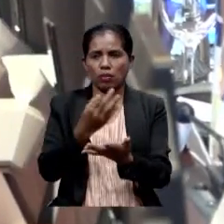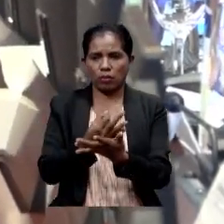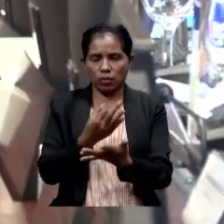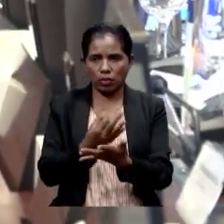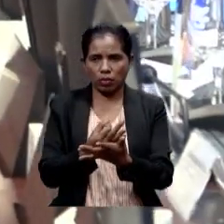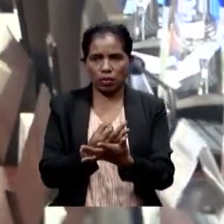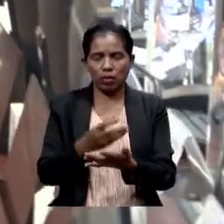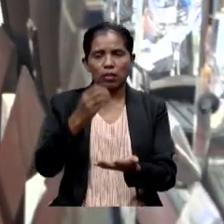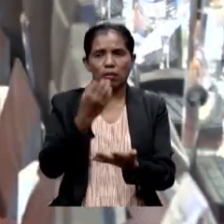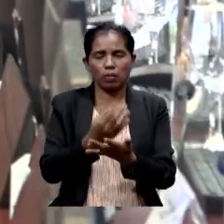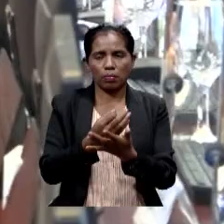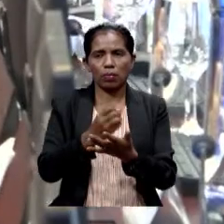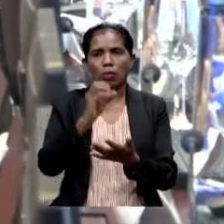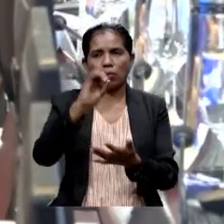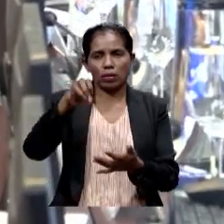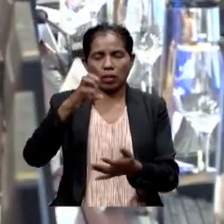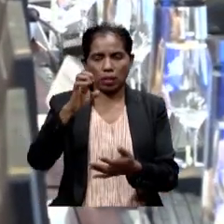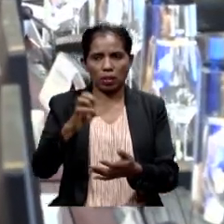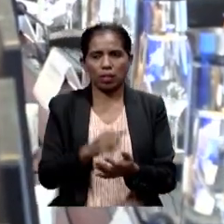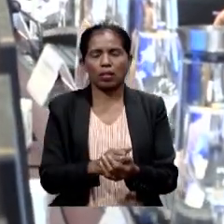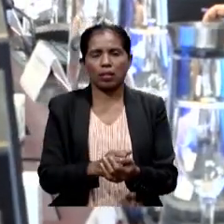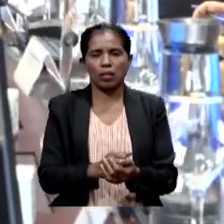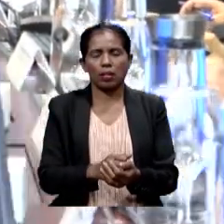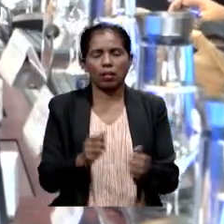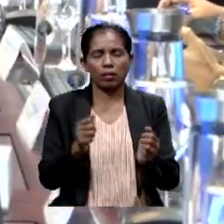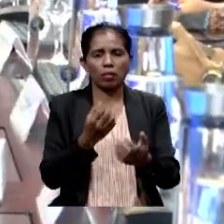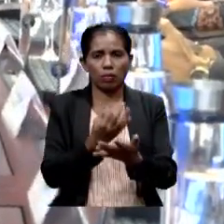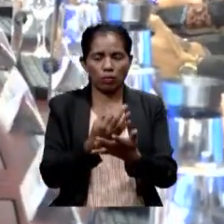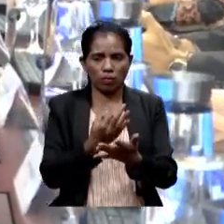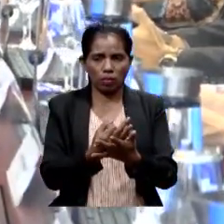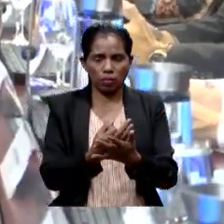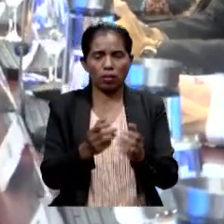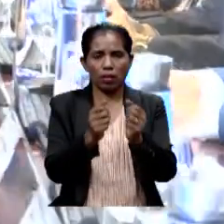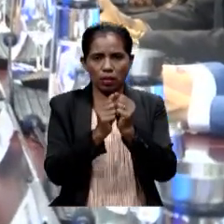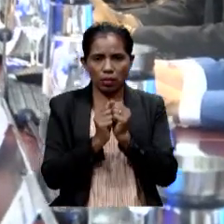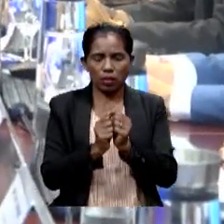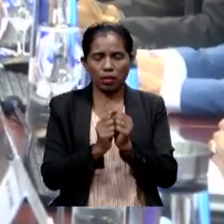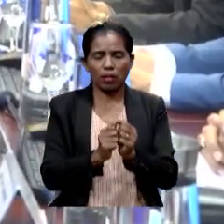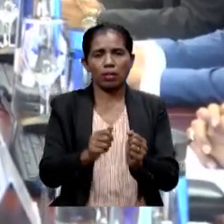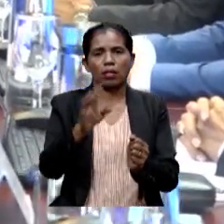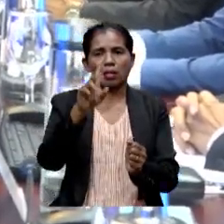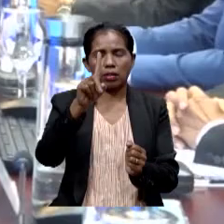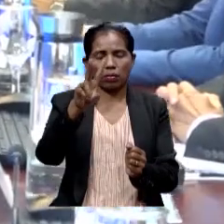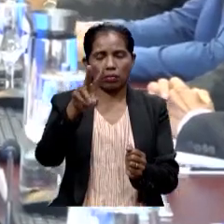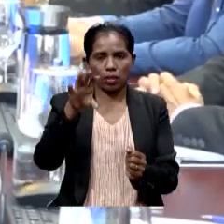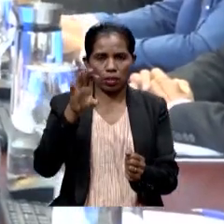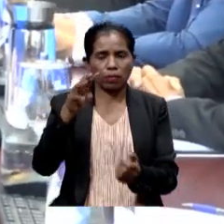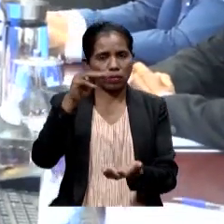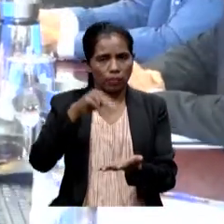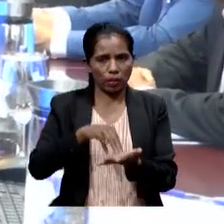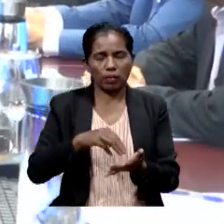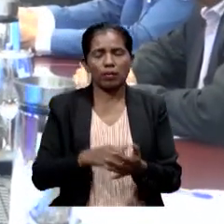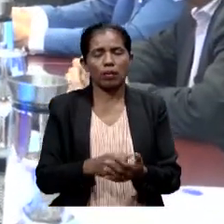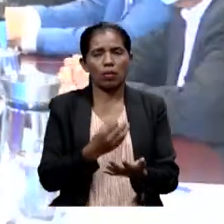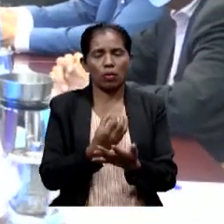e orçamento geral estado ba categoria salário vencimento, hamutuk tokon atus rua resim. E orçamento